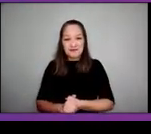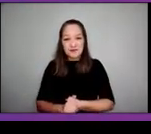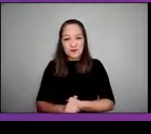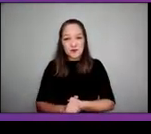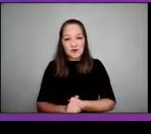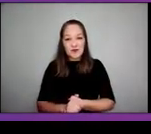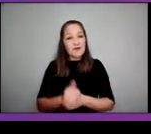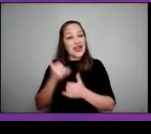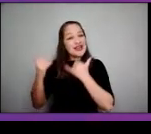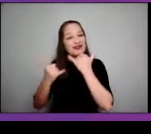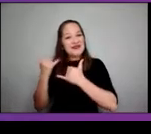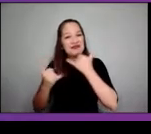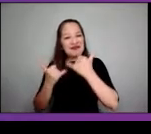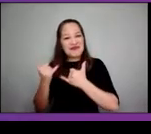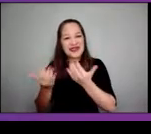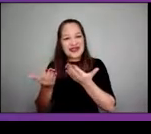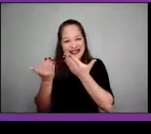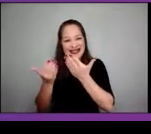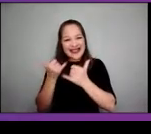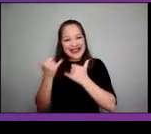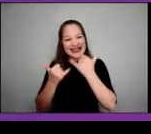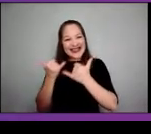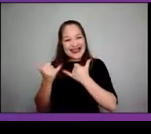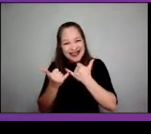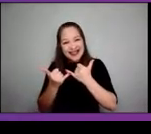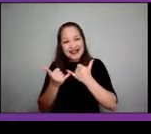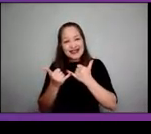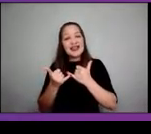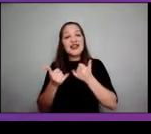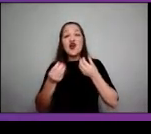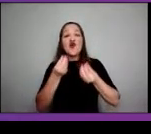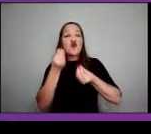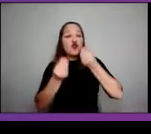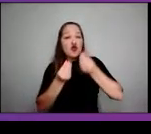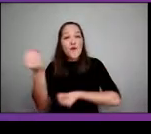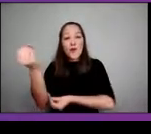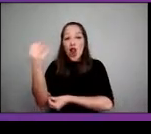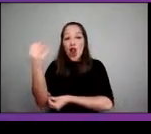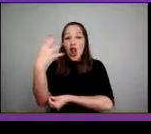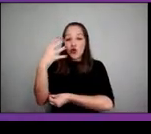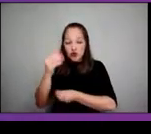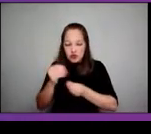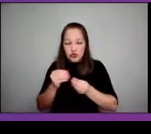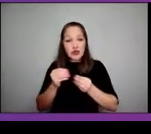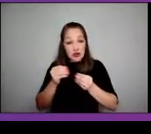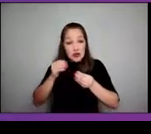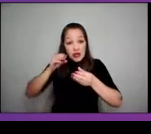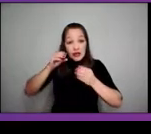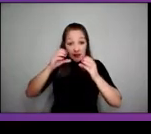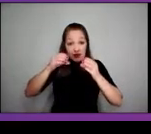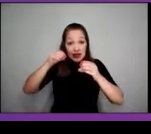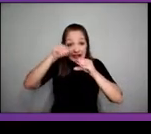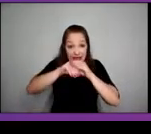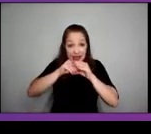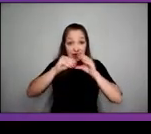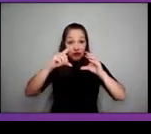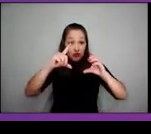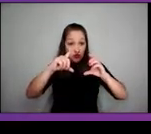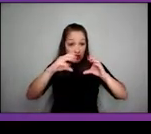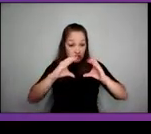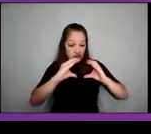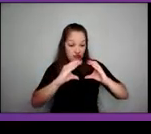jogos brincadeiras para meio que passar essa trajetória da luz né na câmera porque Como disse há pouco também a luz